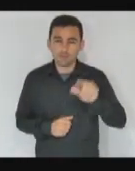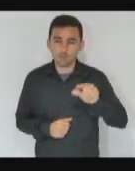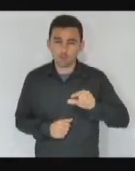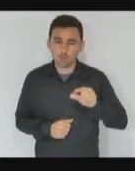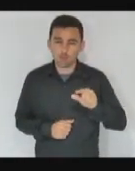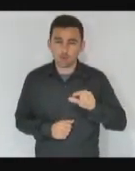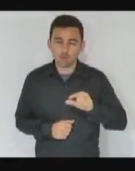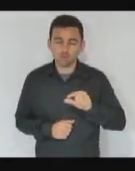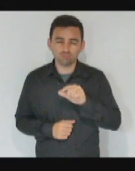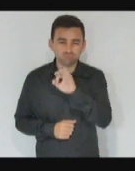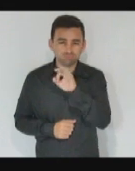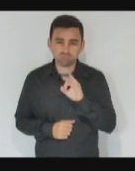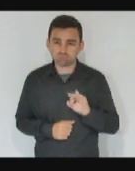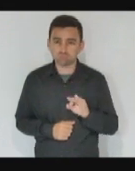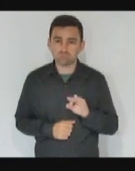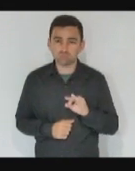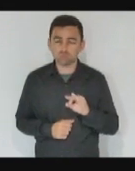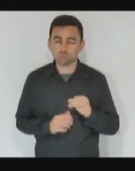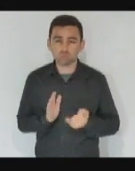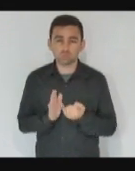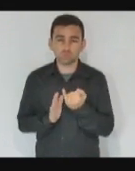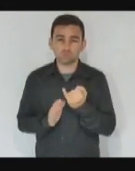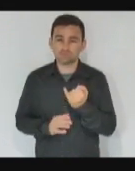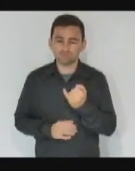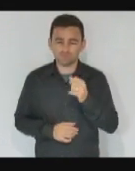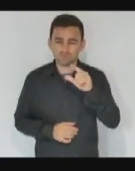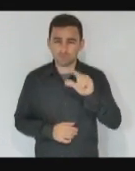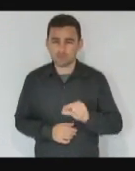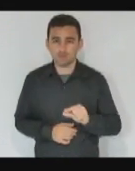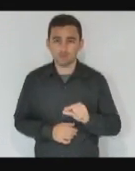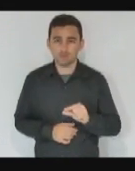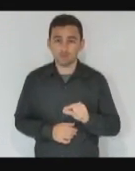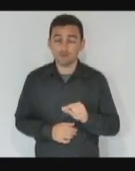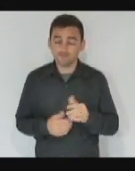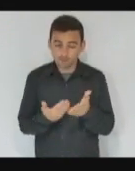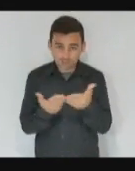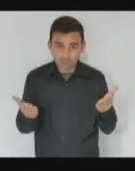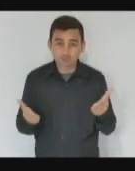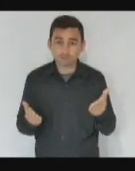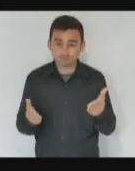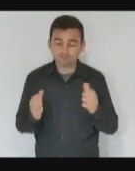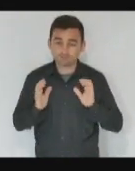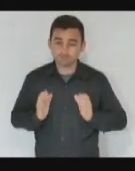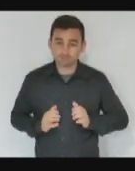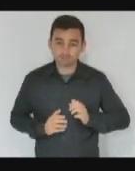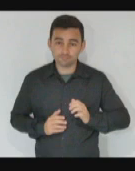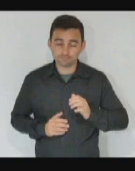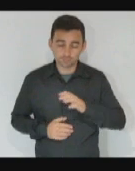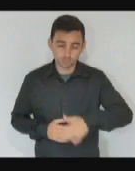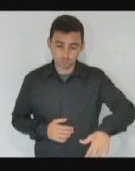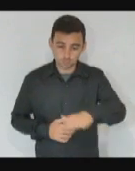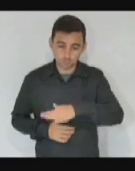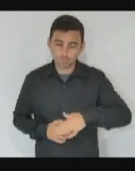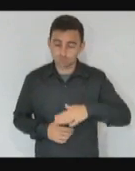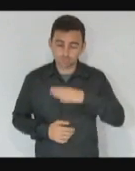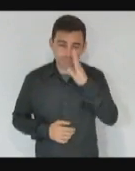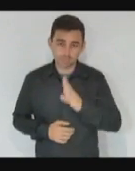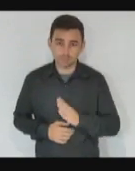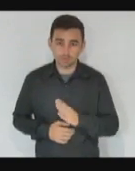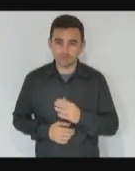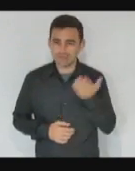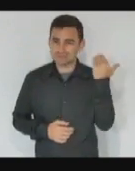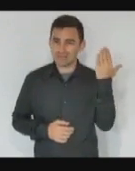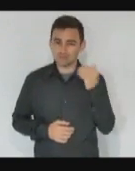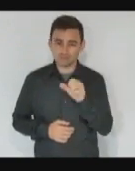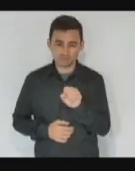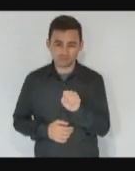da história, beneficiando você, cidadão brasileiro. E isso, a taxa Selic era de 5%,